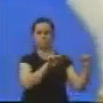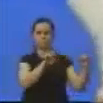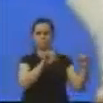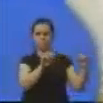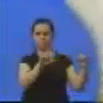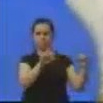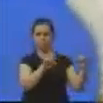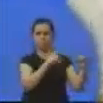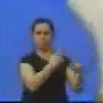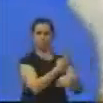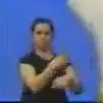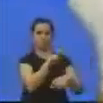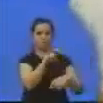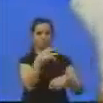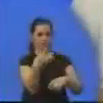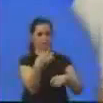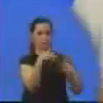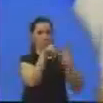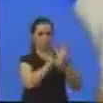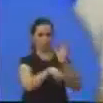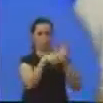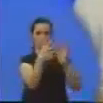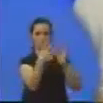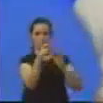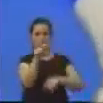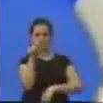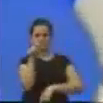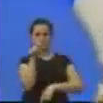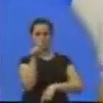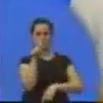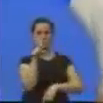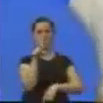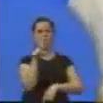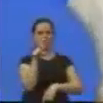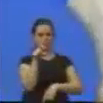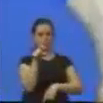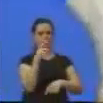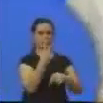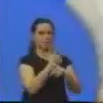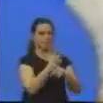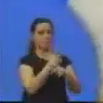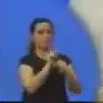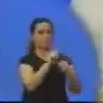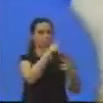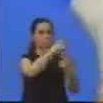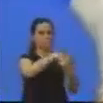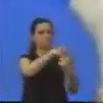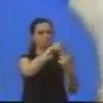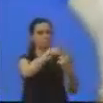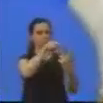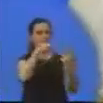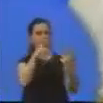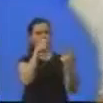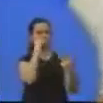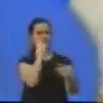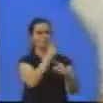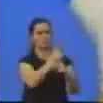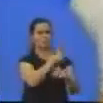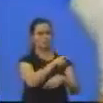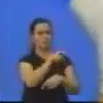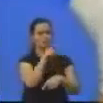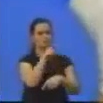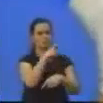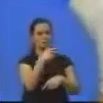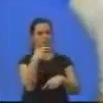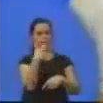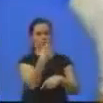com 254 menos 4x. Vou procurar as raízes. Qual é a raiz que eu encontro? X igual a